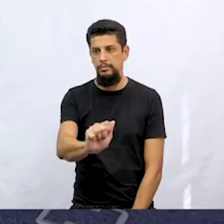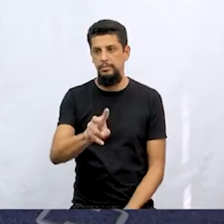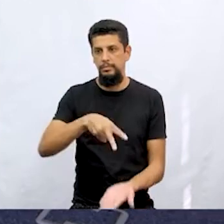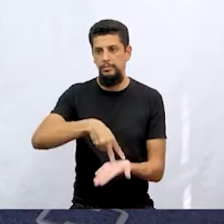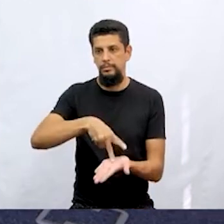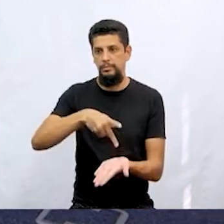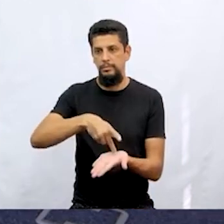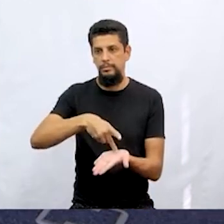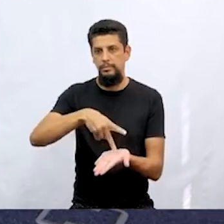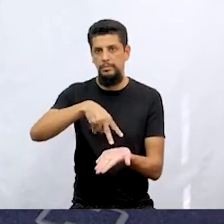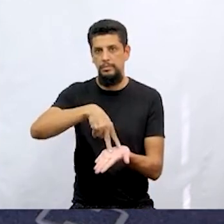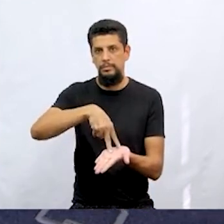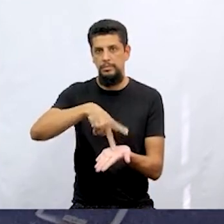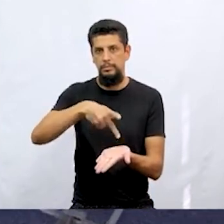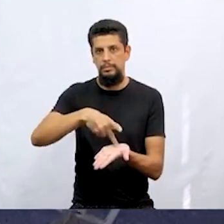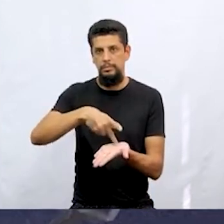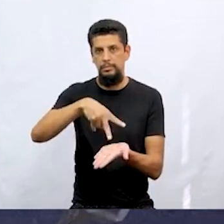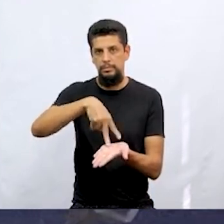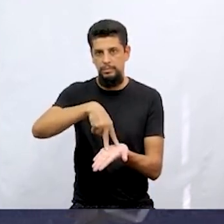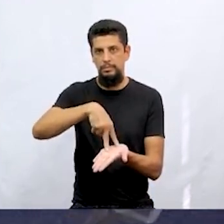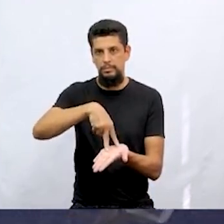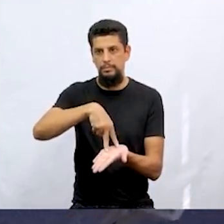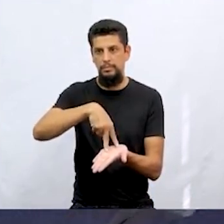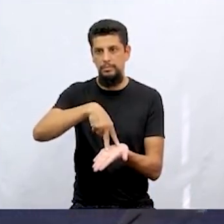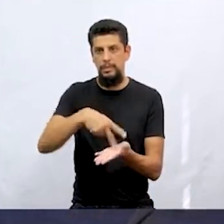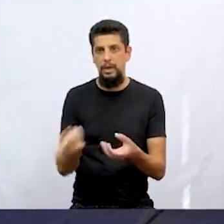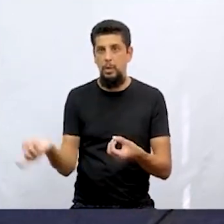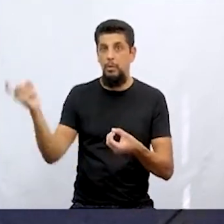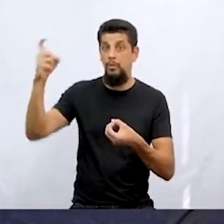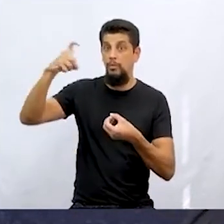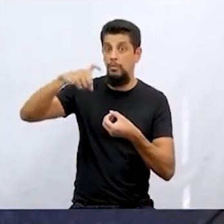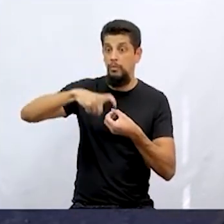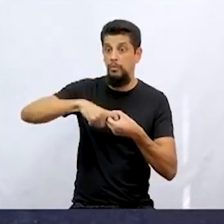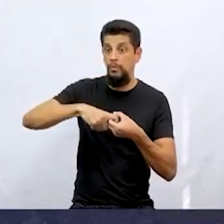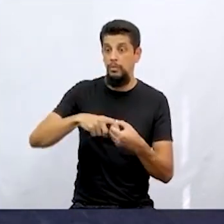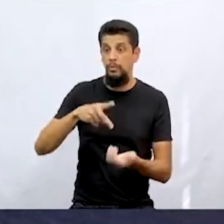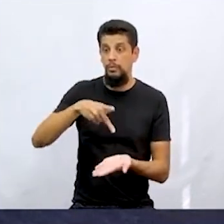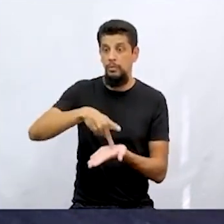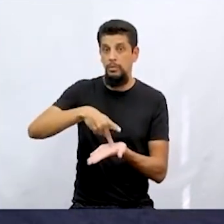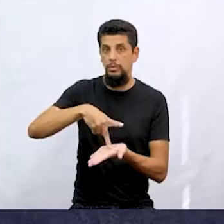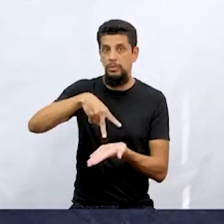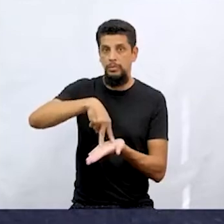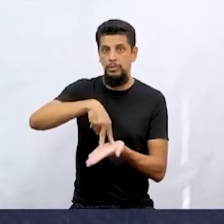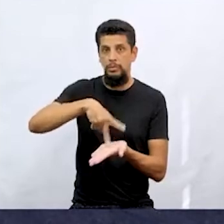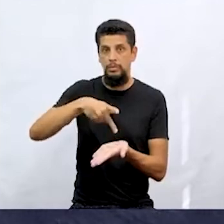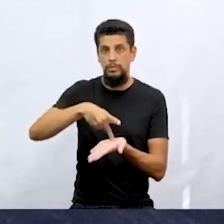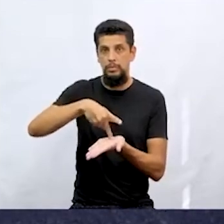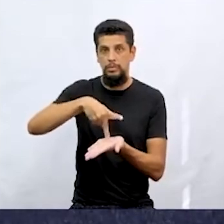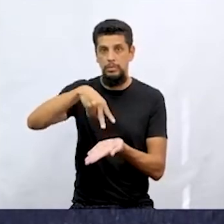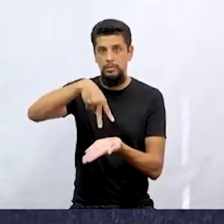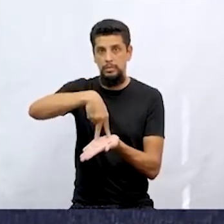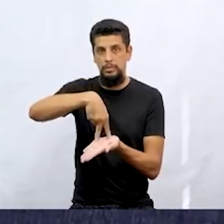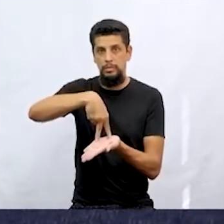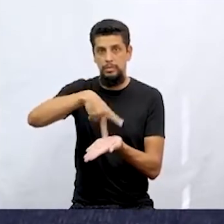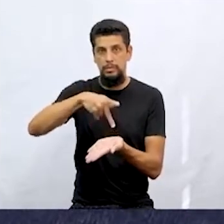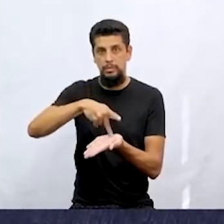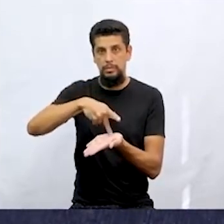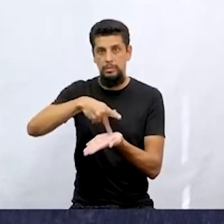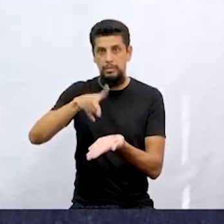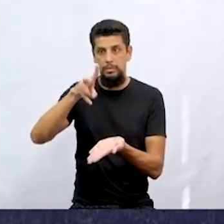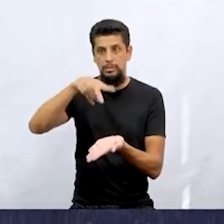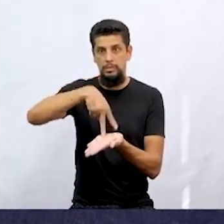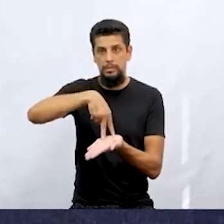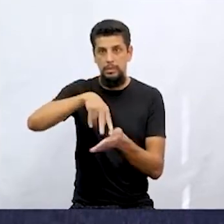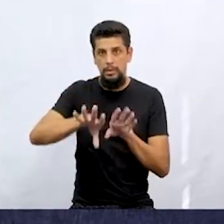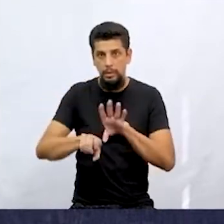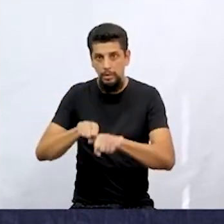Isso. Dois. Um, dois. Um, dois. Isso. Vou voltar. Volta. Um, dois. Um,